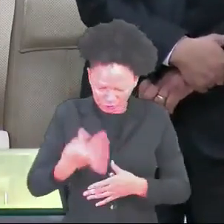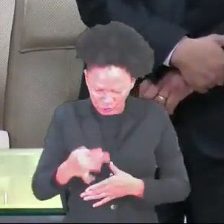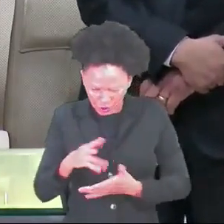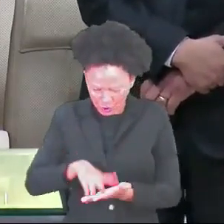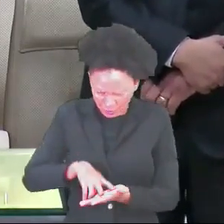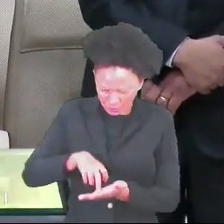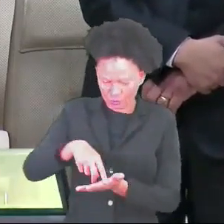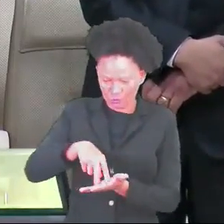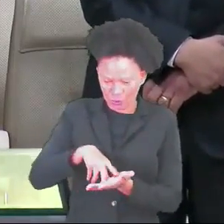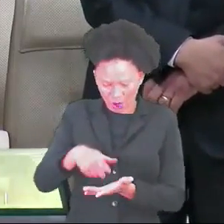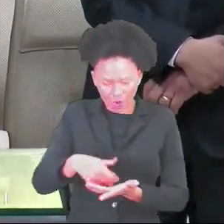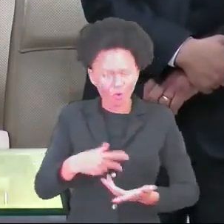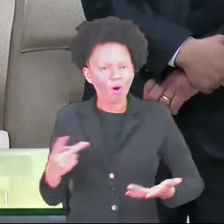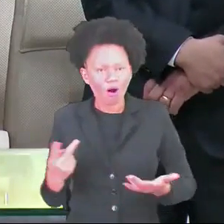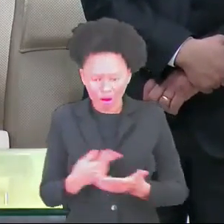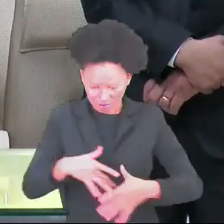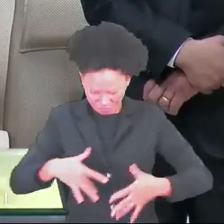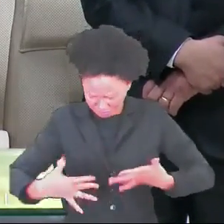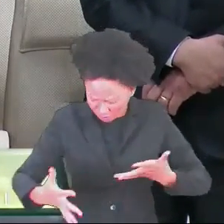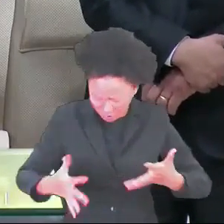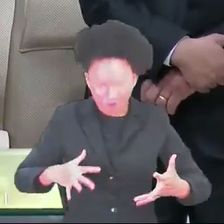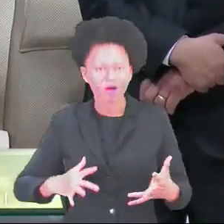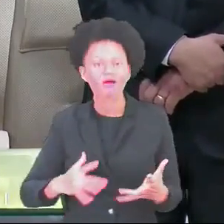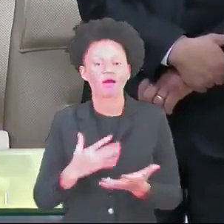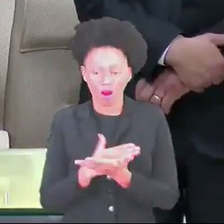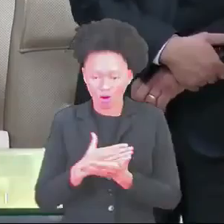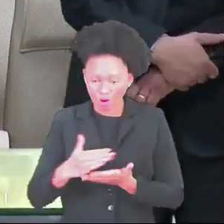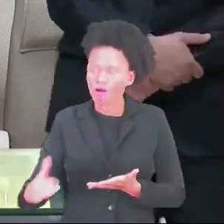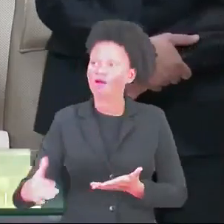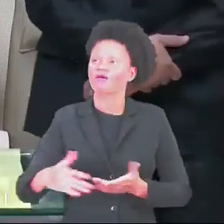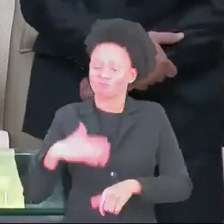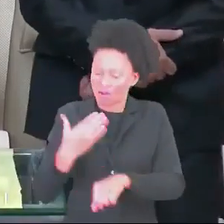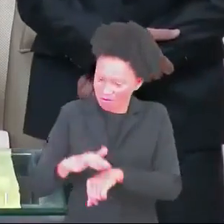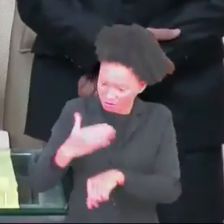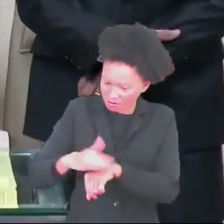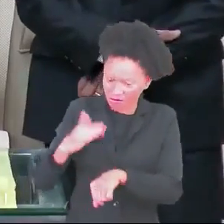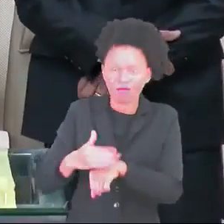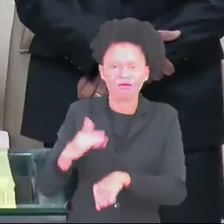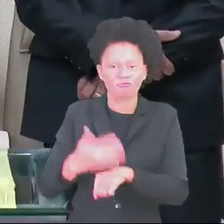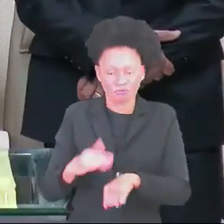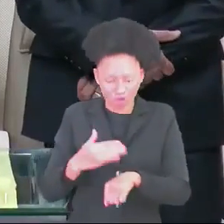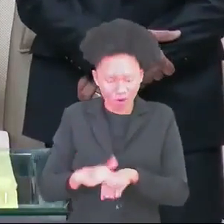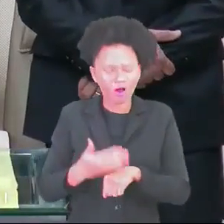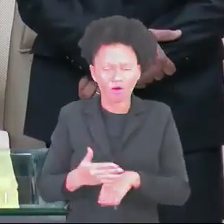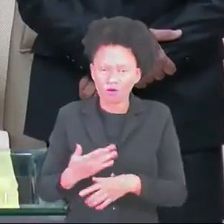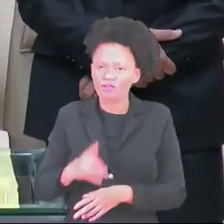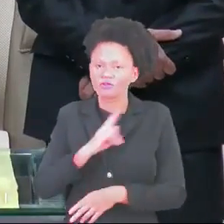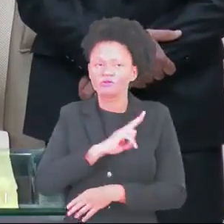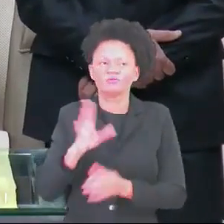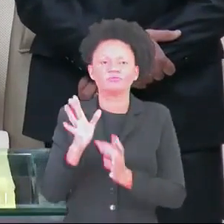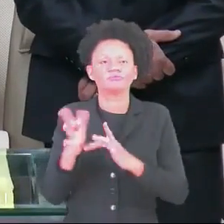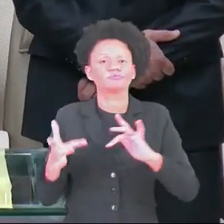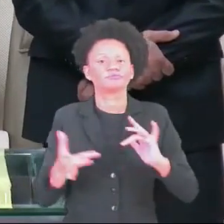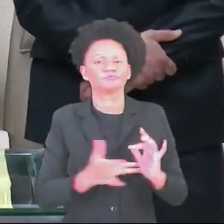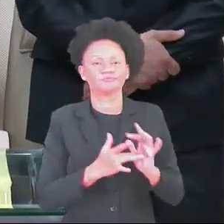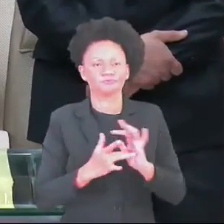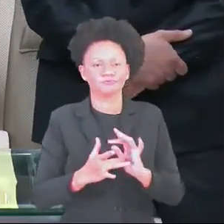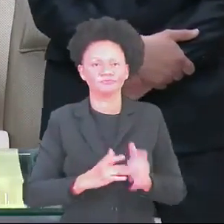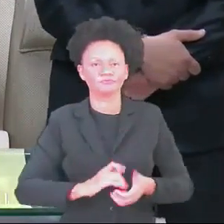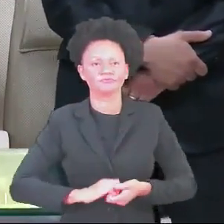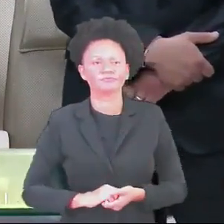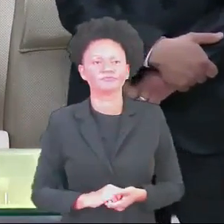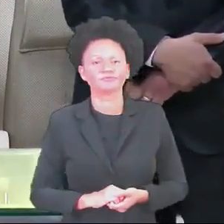era alguma coisa que você pode fazer, faça. Comece a exercitar agora, no nome de Jesus.